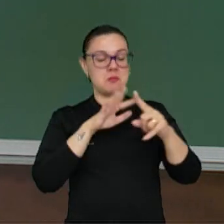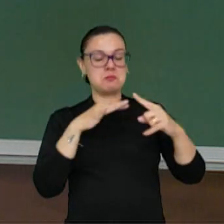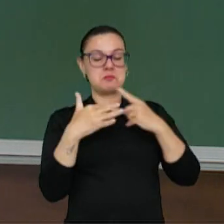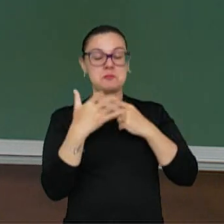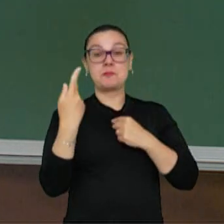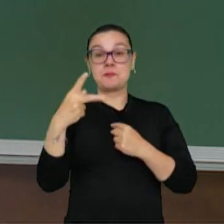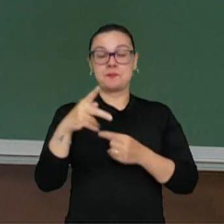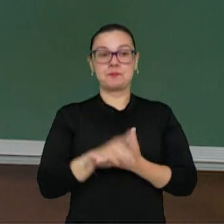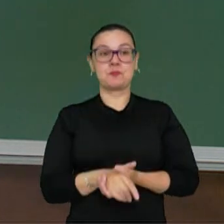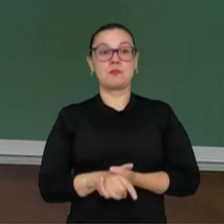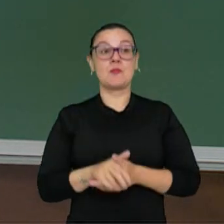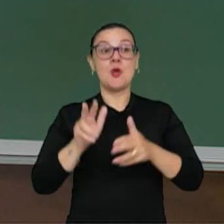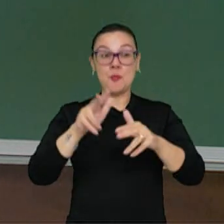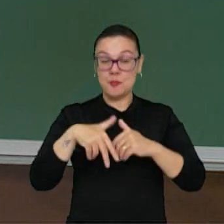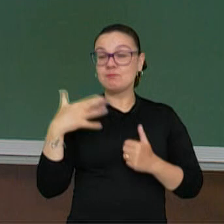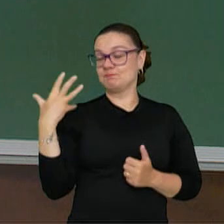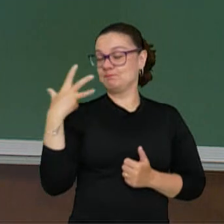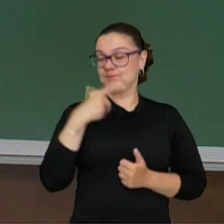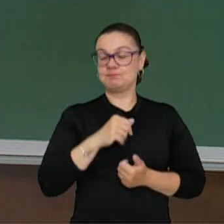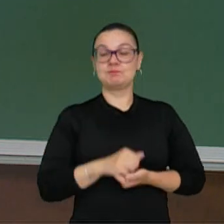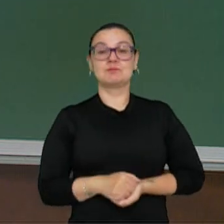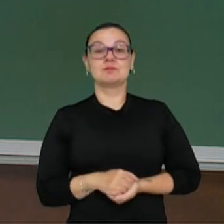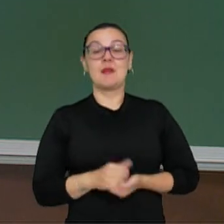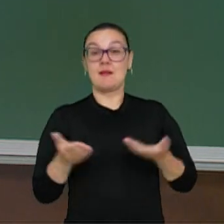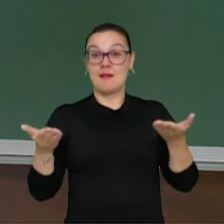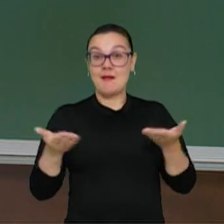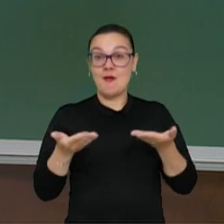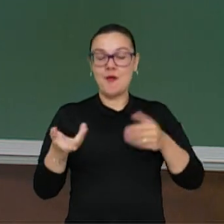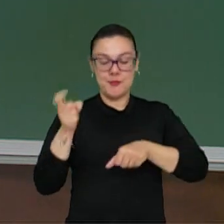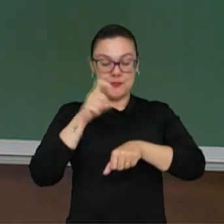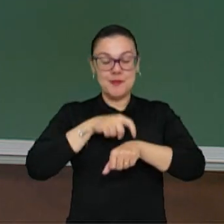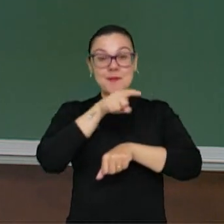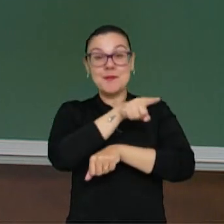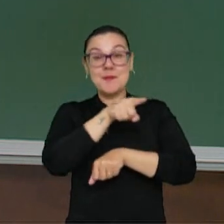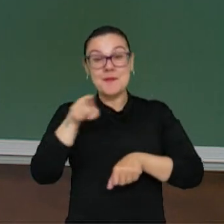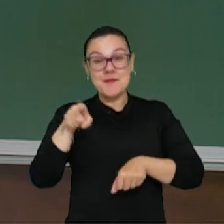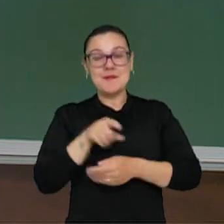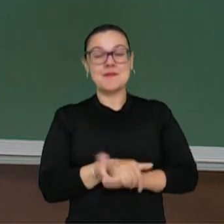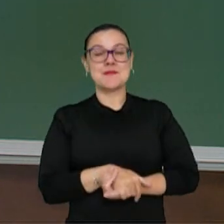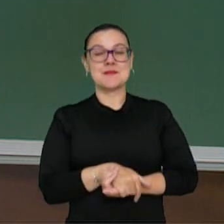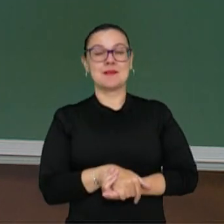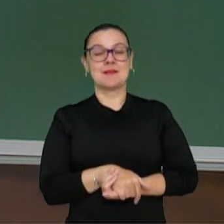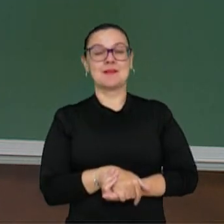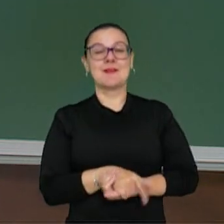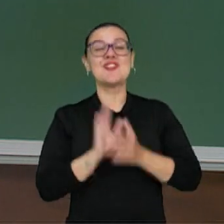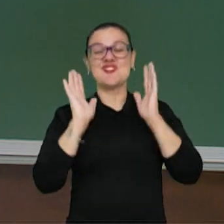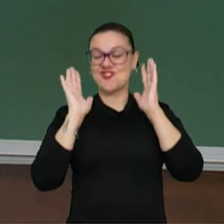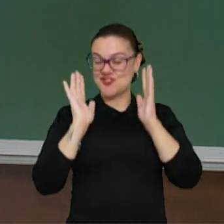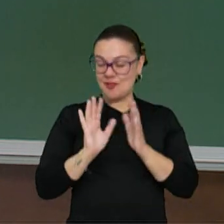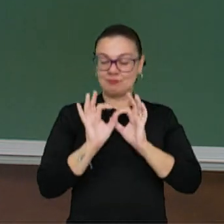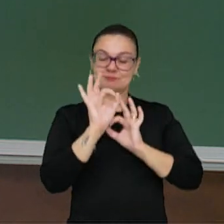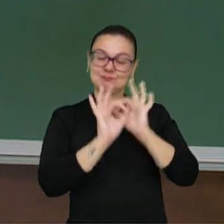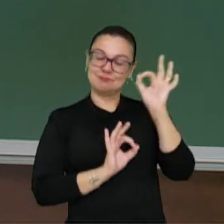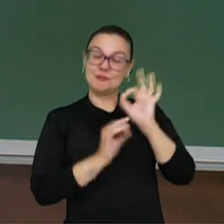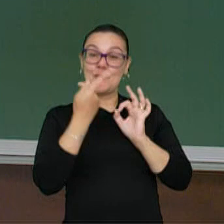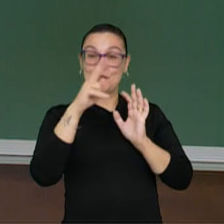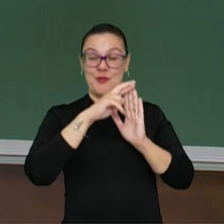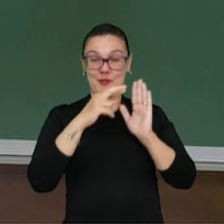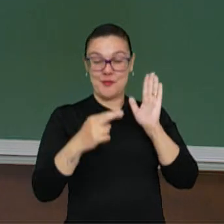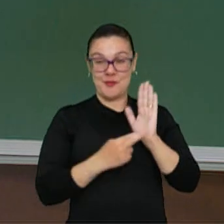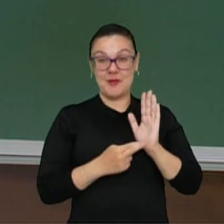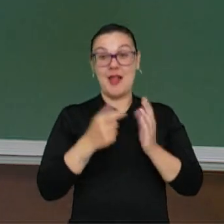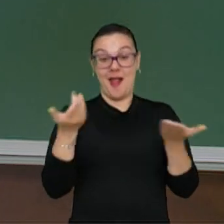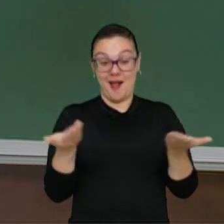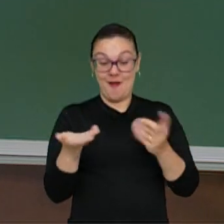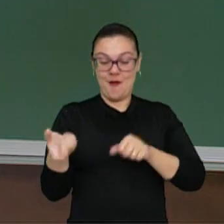sociais, por isso que ele tem que ser muito bem feito. Então agora eu vou dar um tempinho para você já começar a escrever o teu roteiro. Esse